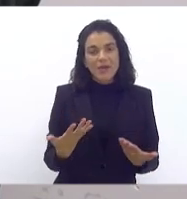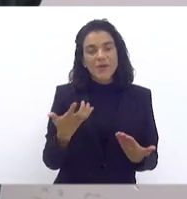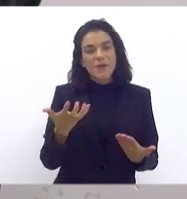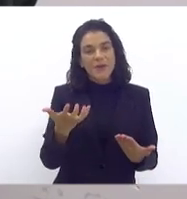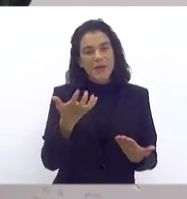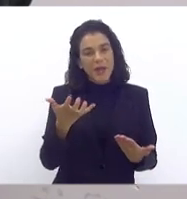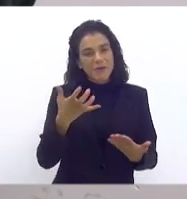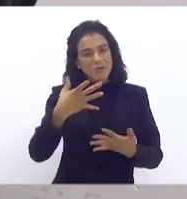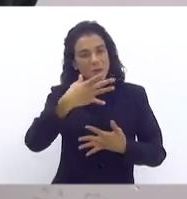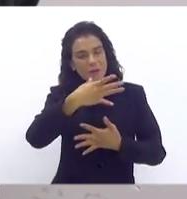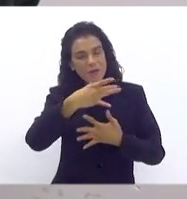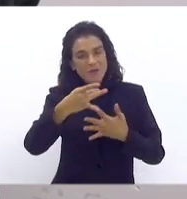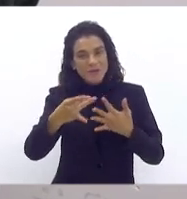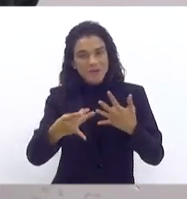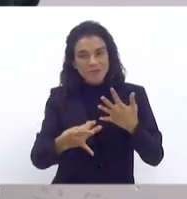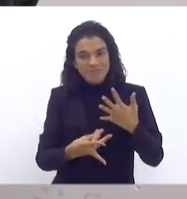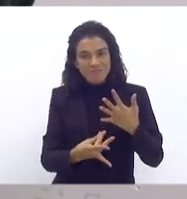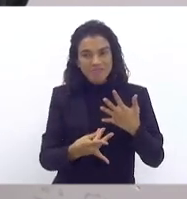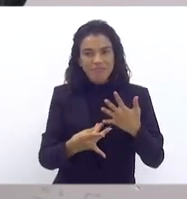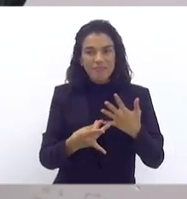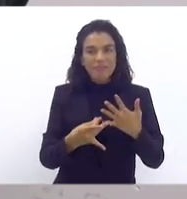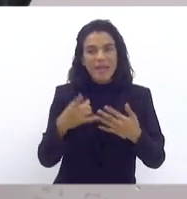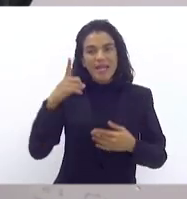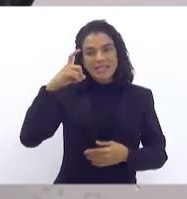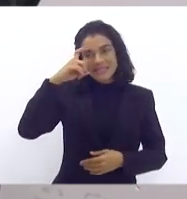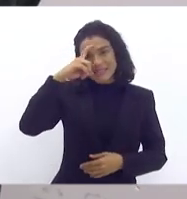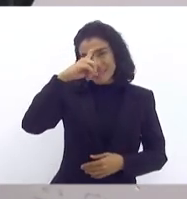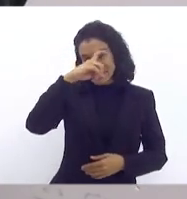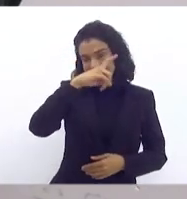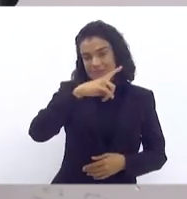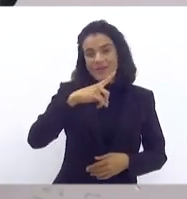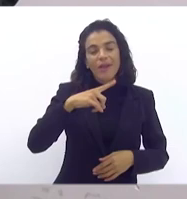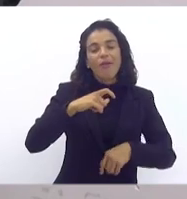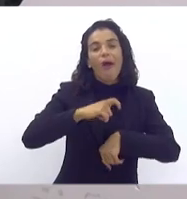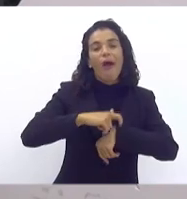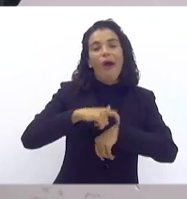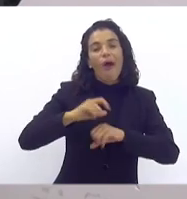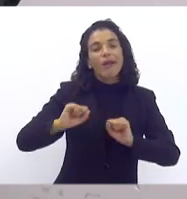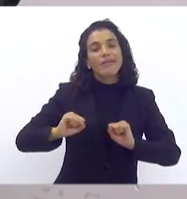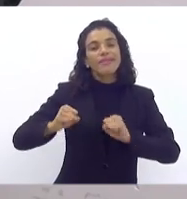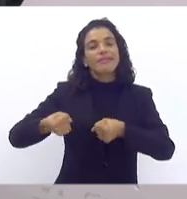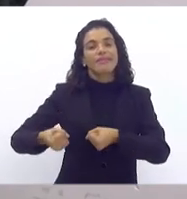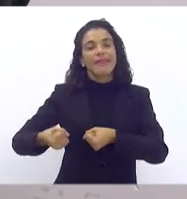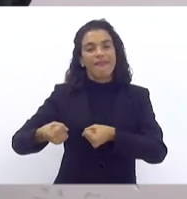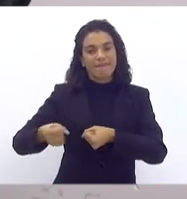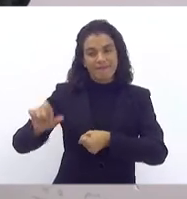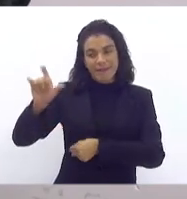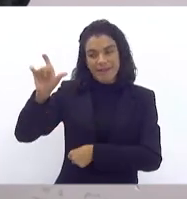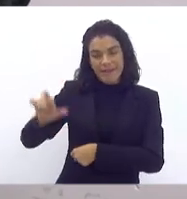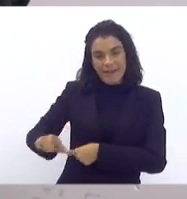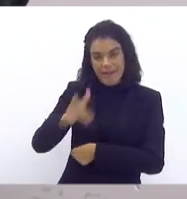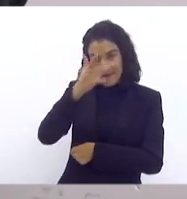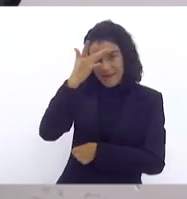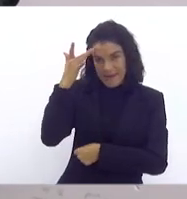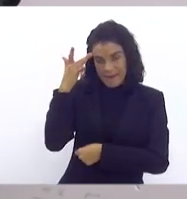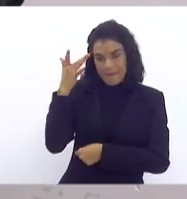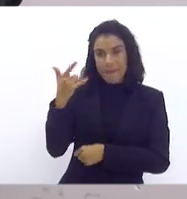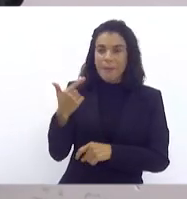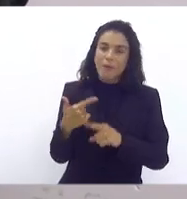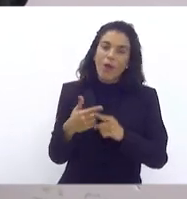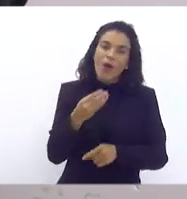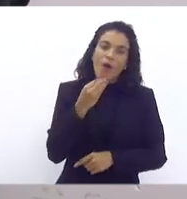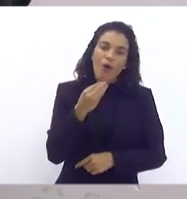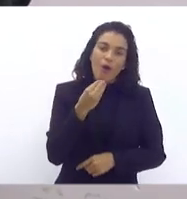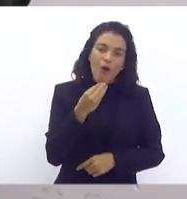também diante das dificuldades da Defesa Num caso como esse porque é evidente que